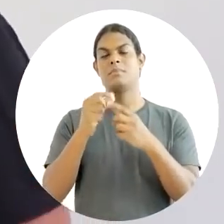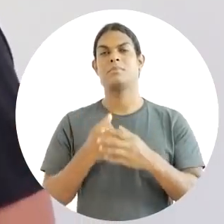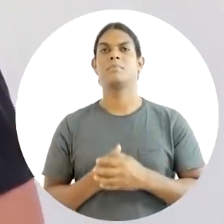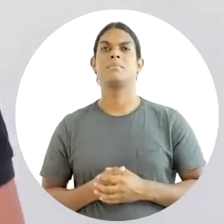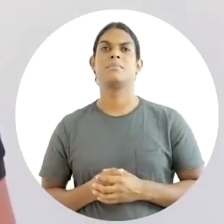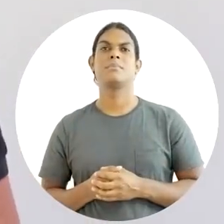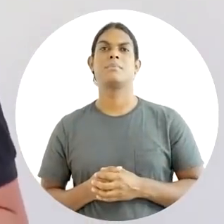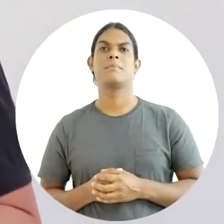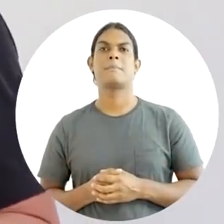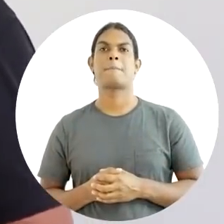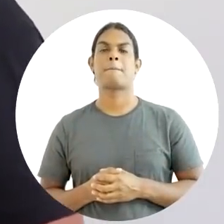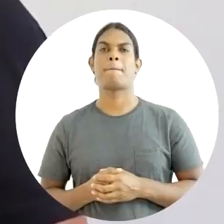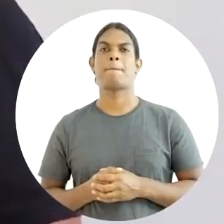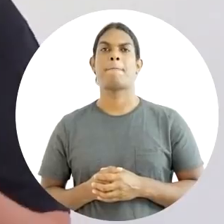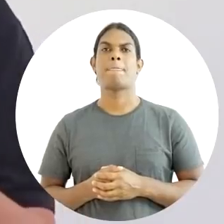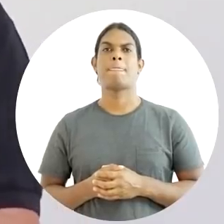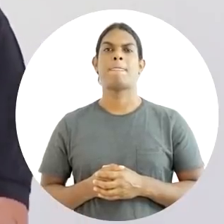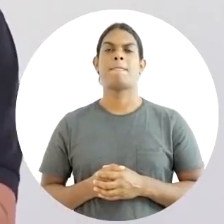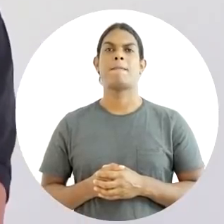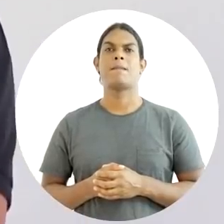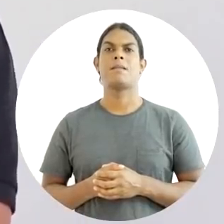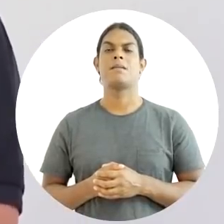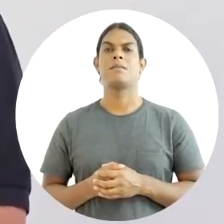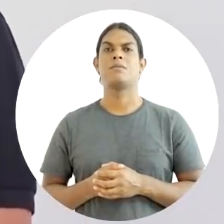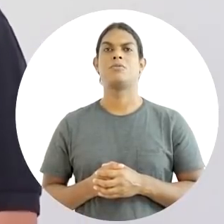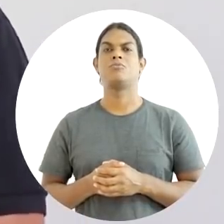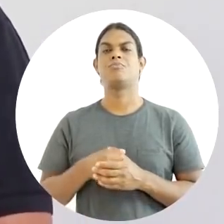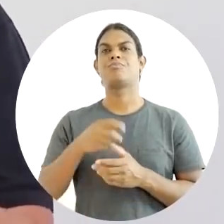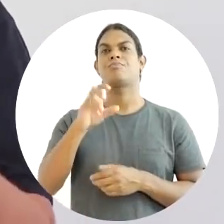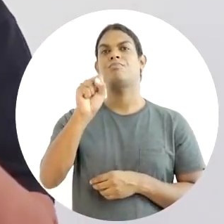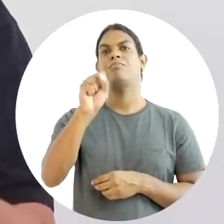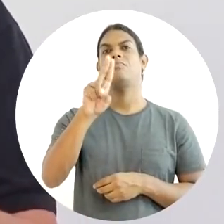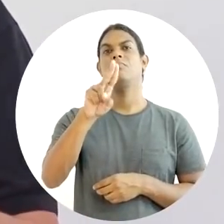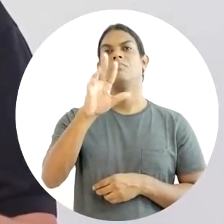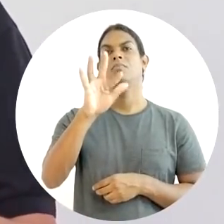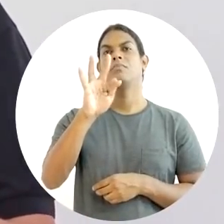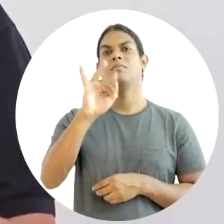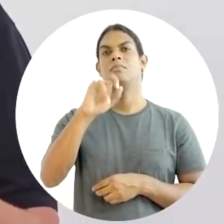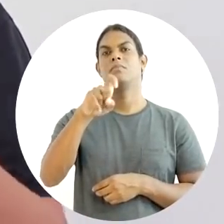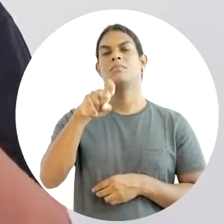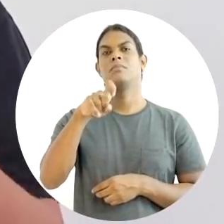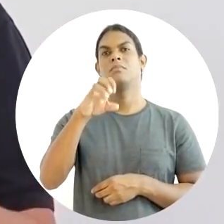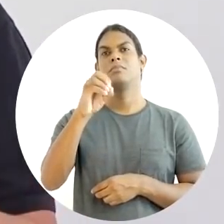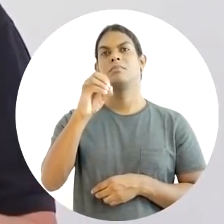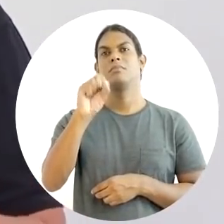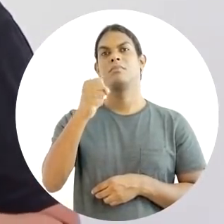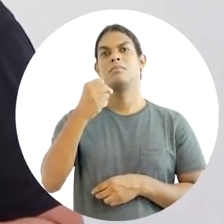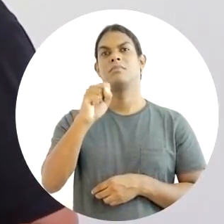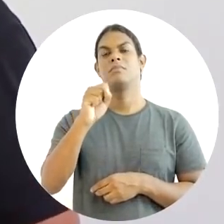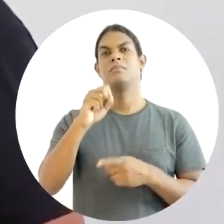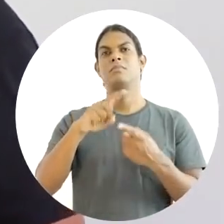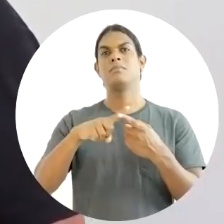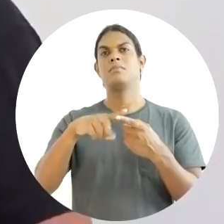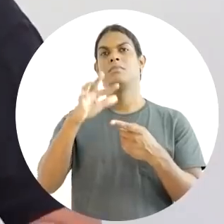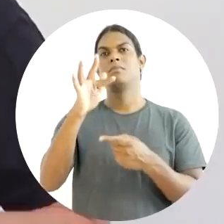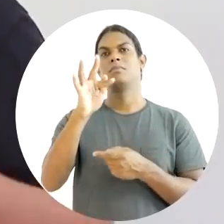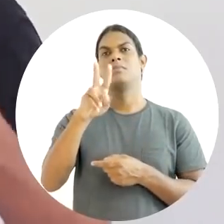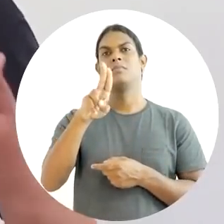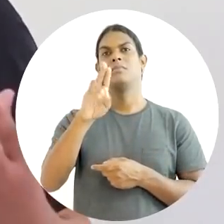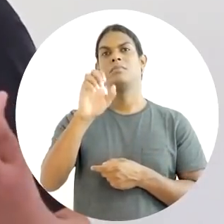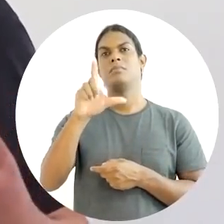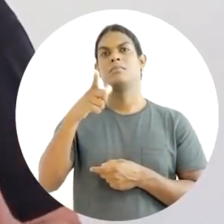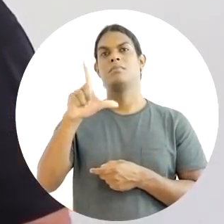Ok? Outro sufixo que a gente coloca no final da palavra é o full. Full dá aquela ideia